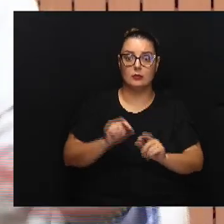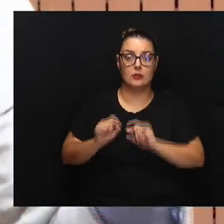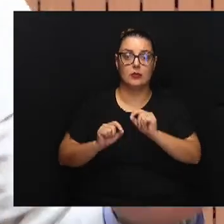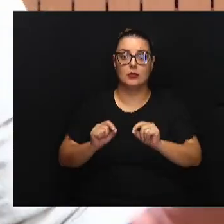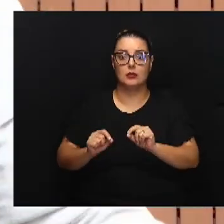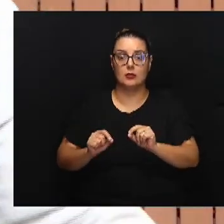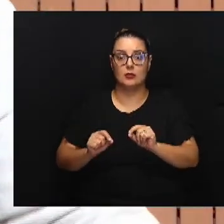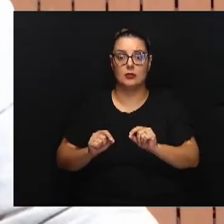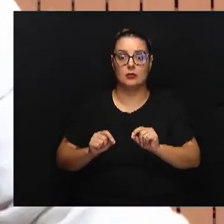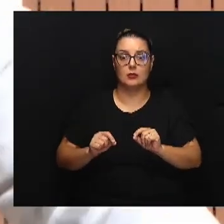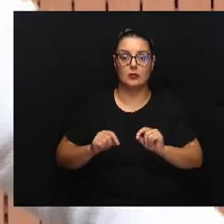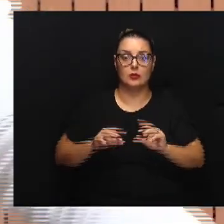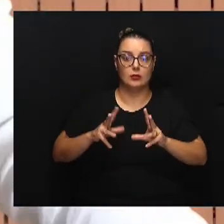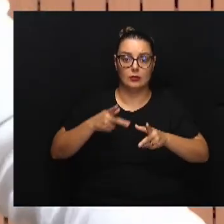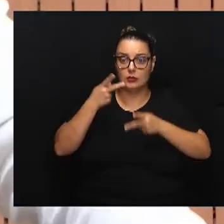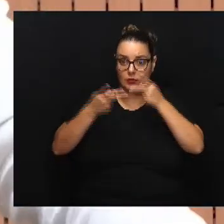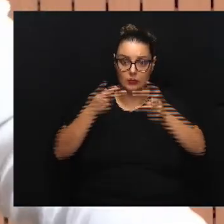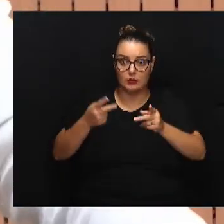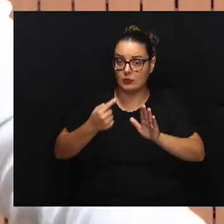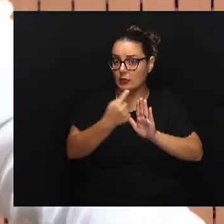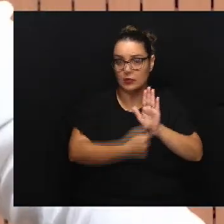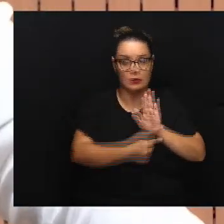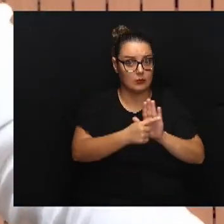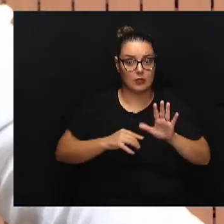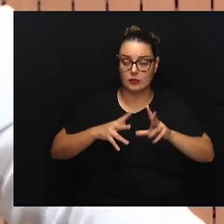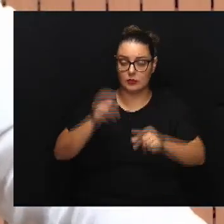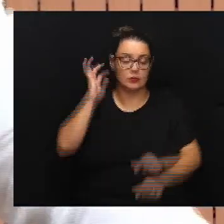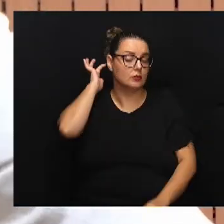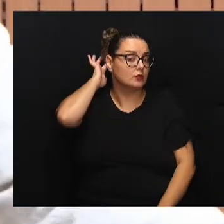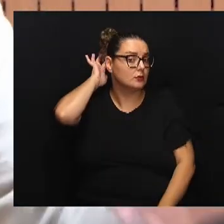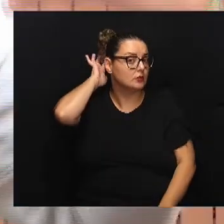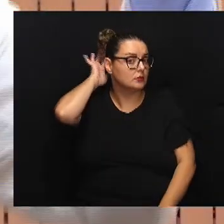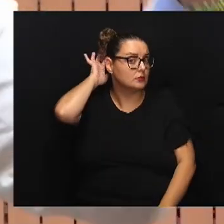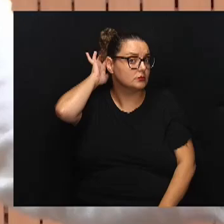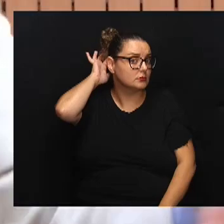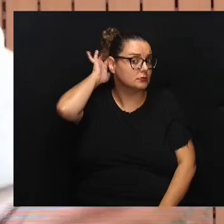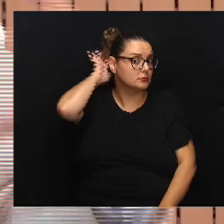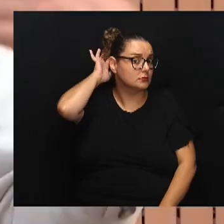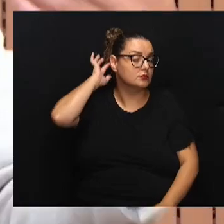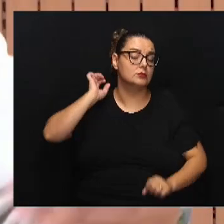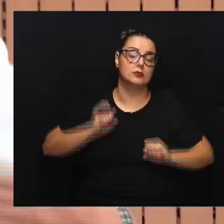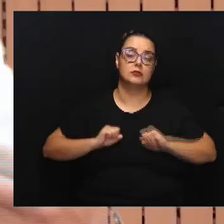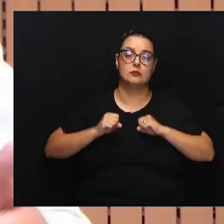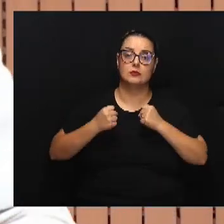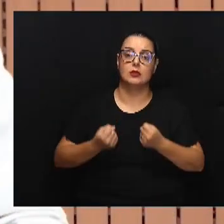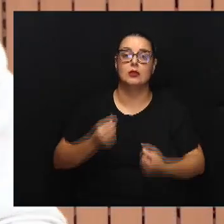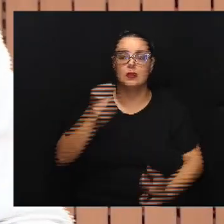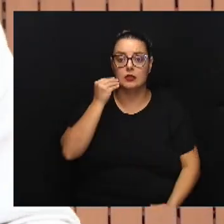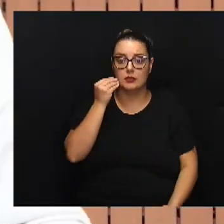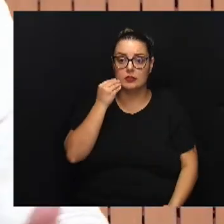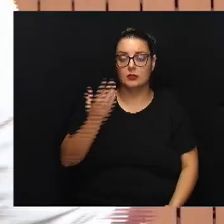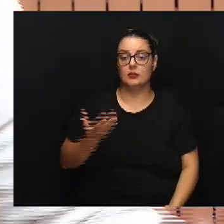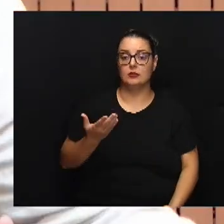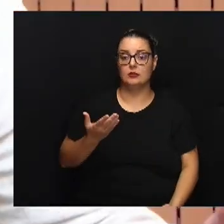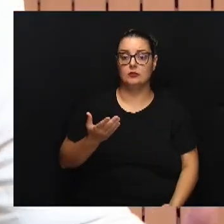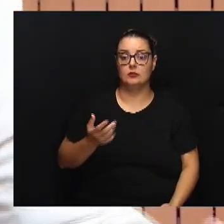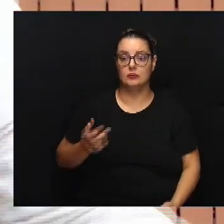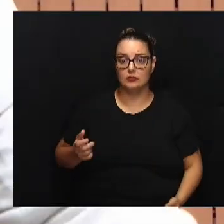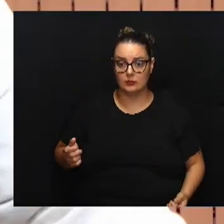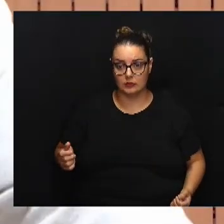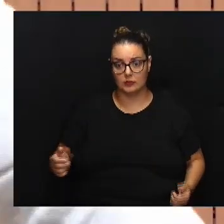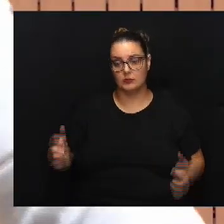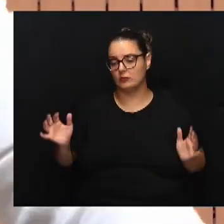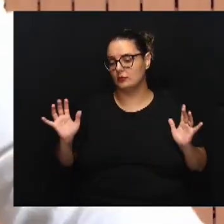acabar com tudo isso que a gente está falando aqui. Tudo isso que a gente está falando, se esforçando, tentando